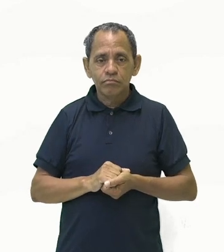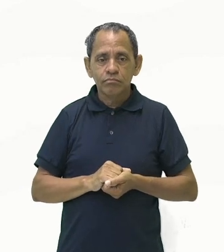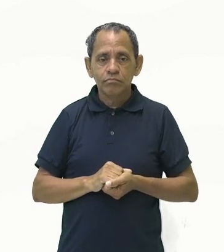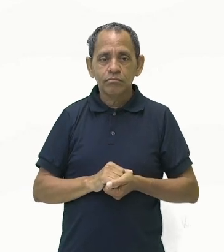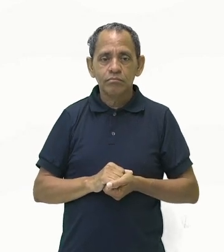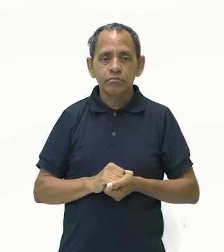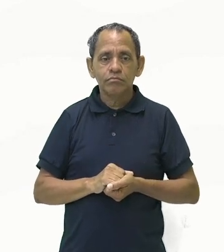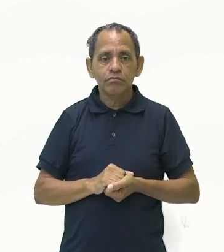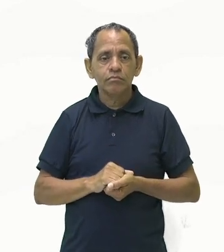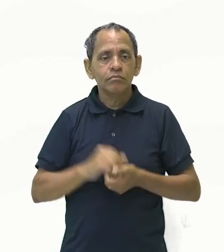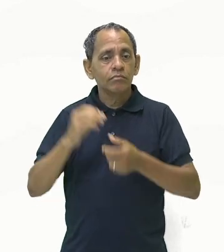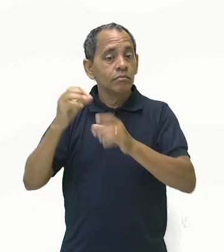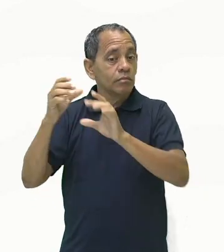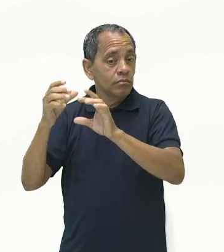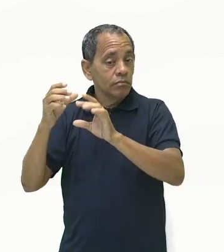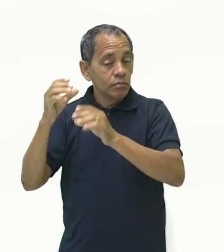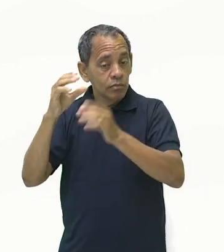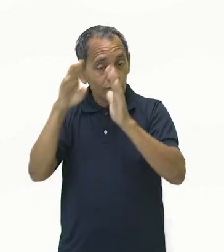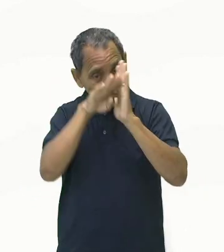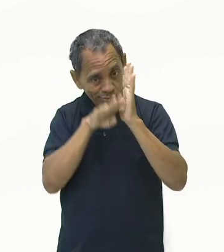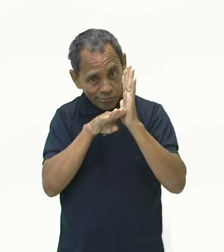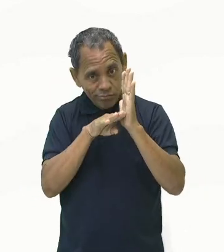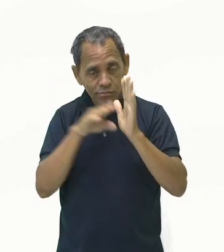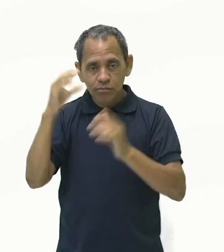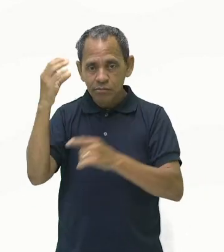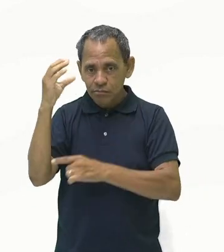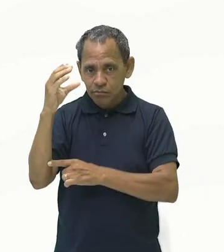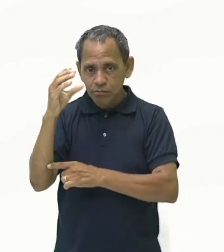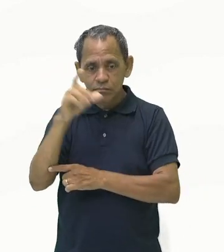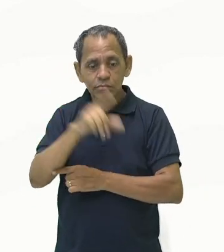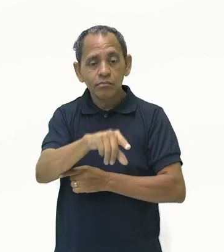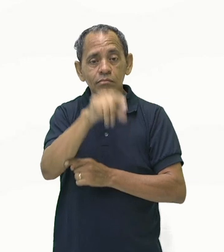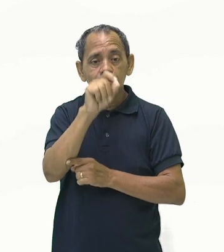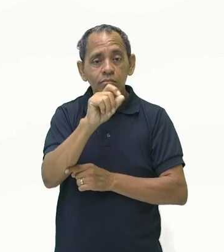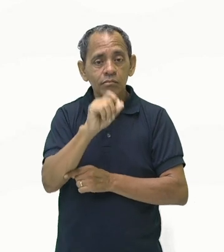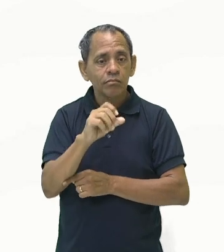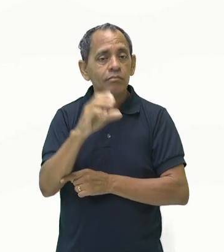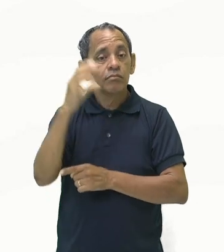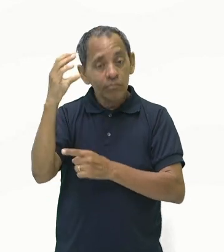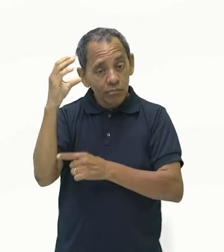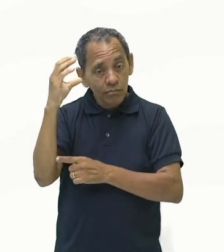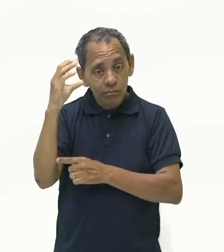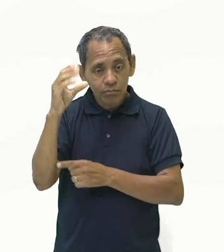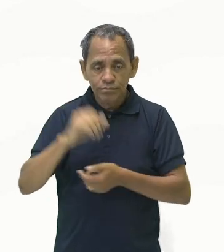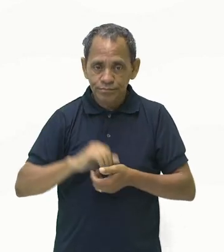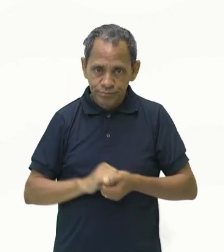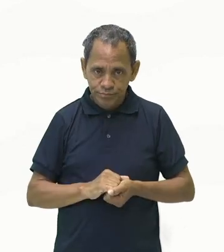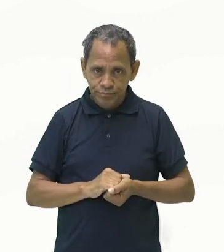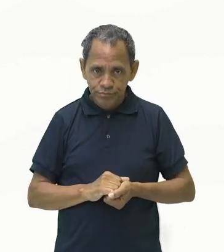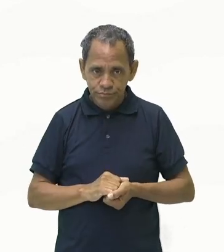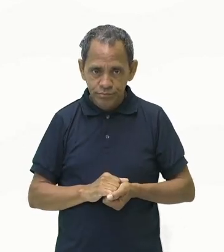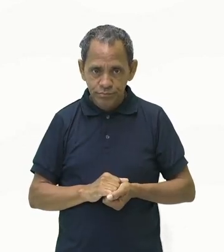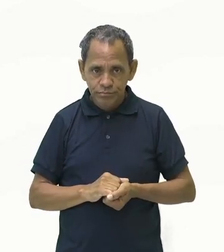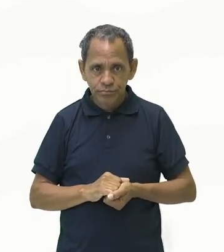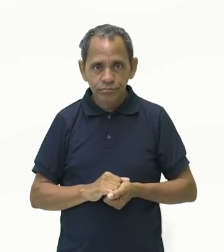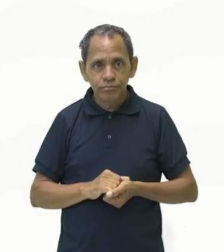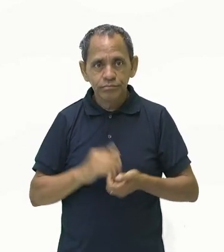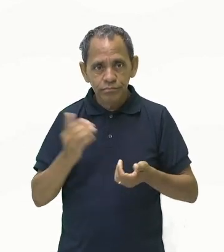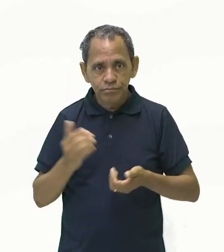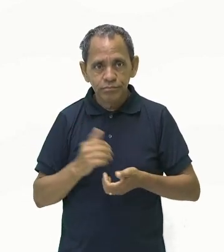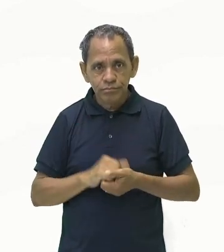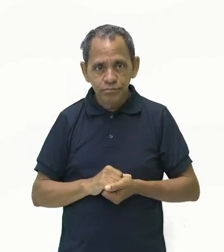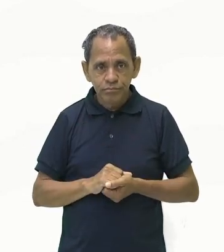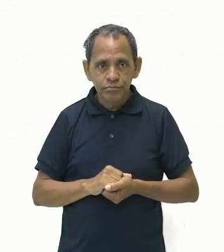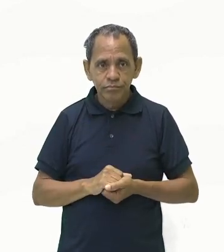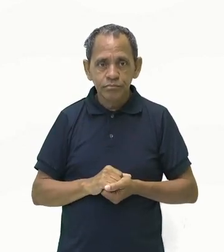fala classificação de carbono, eu só vou selecionar a cadeia que tem carbono, tá bom? Então, dessa forma, essa cadeia